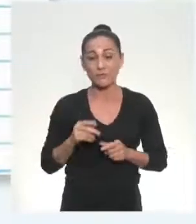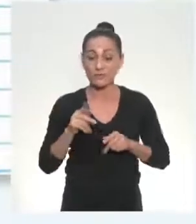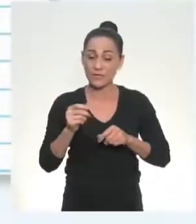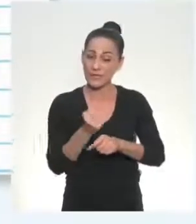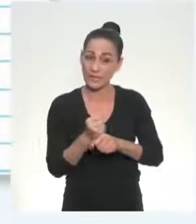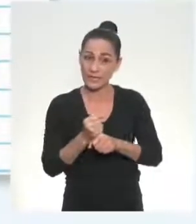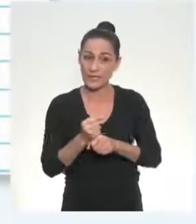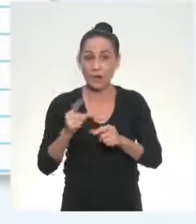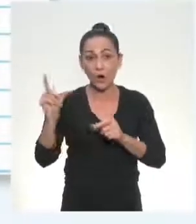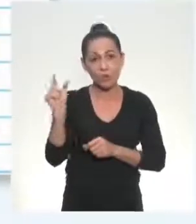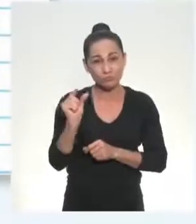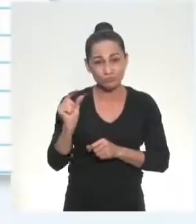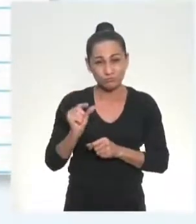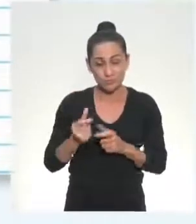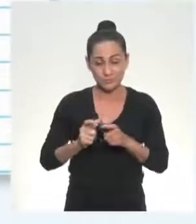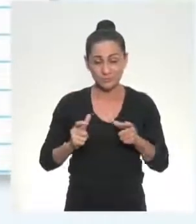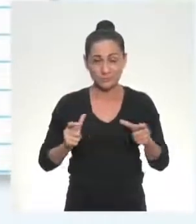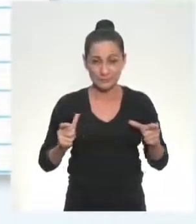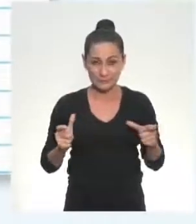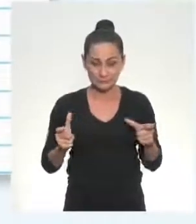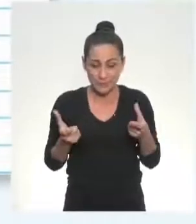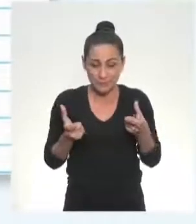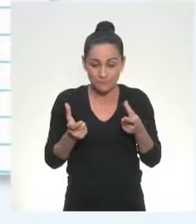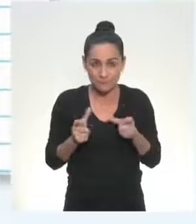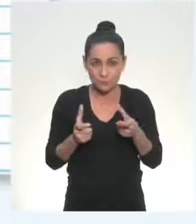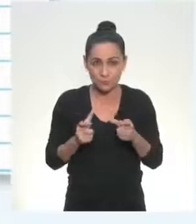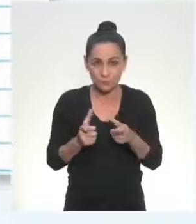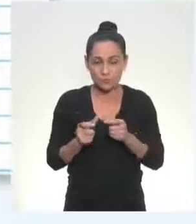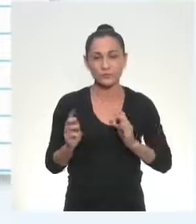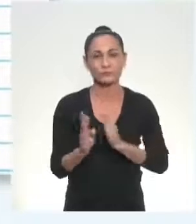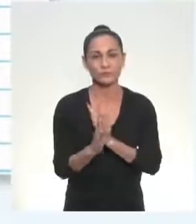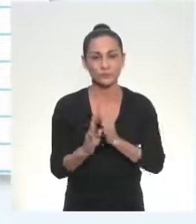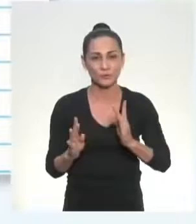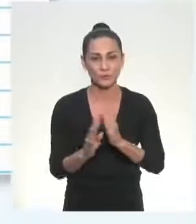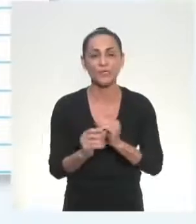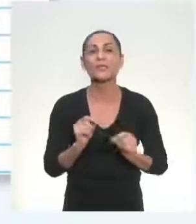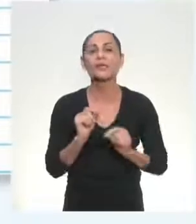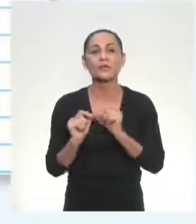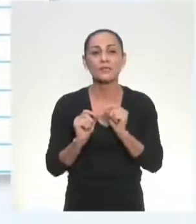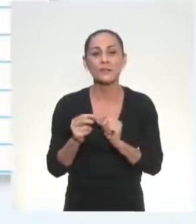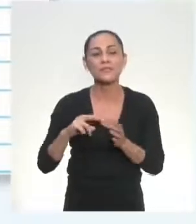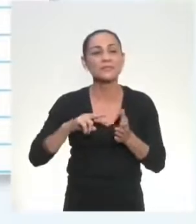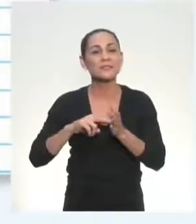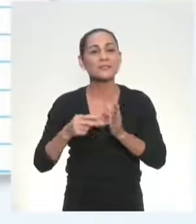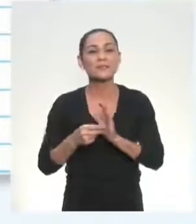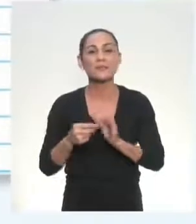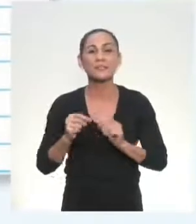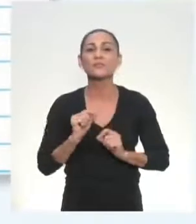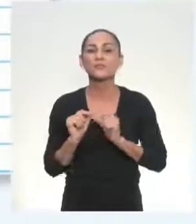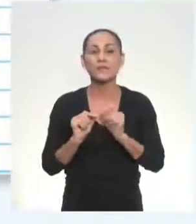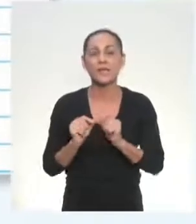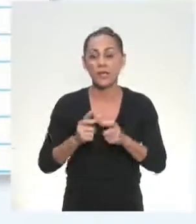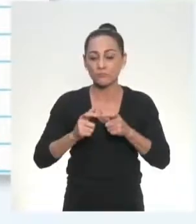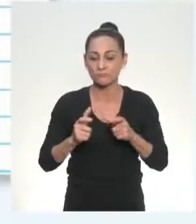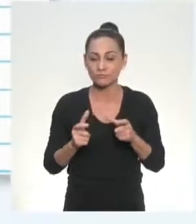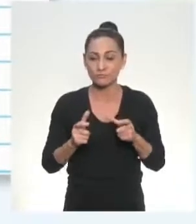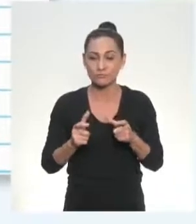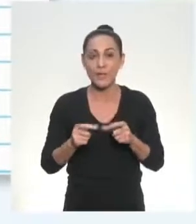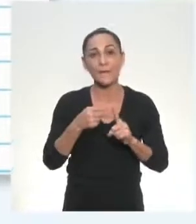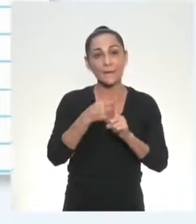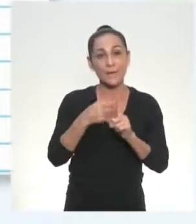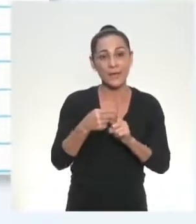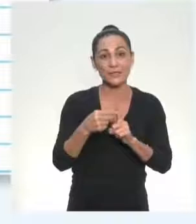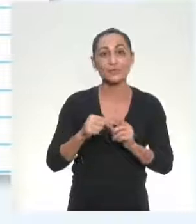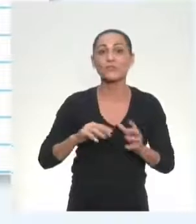vemos uma diminuição no ritmo de crescimento das maiores concentrações urbanas e incremento mais significativo para os centros de tamanho médio. De